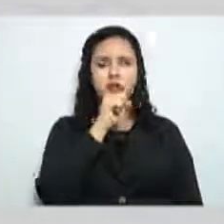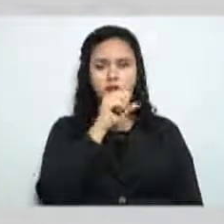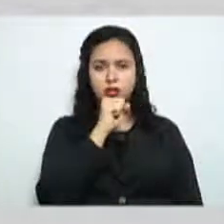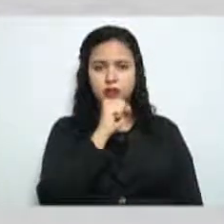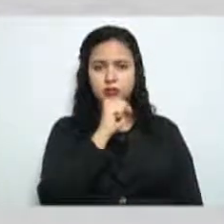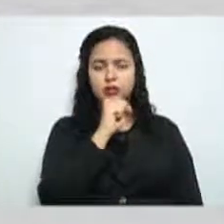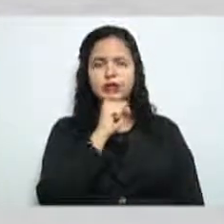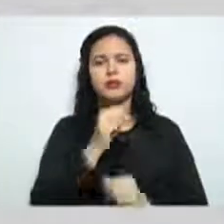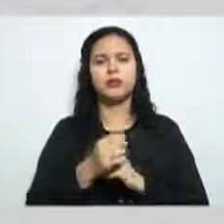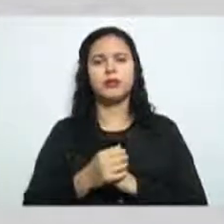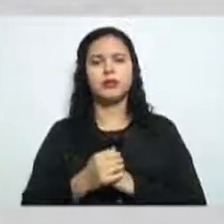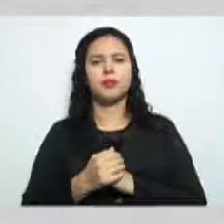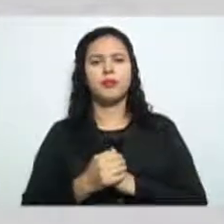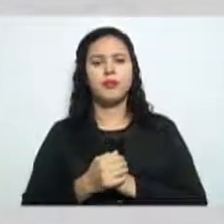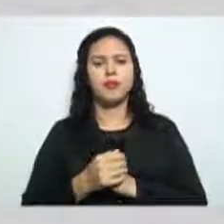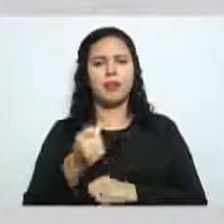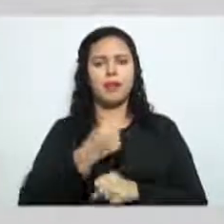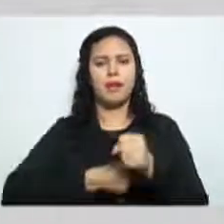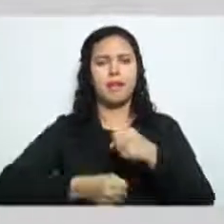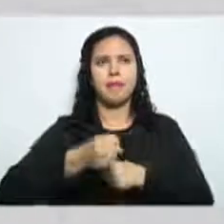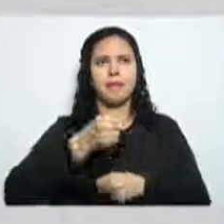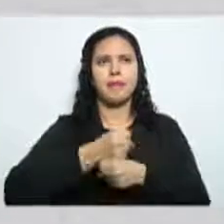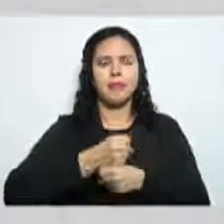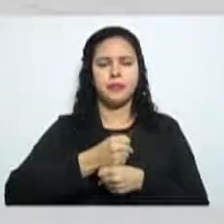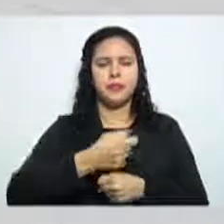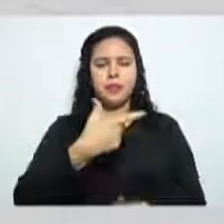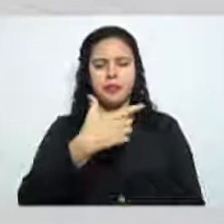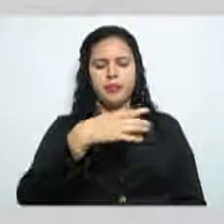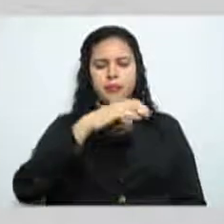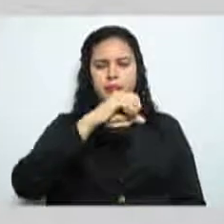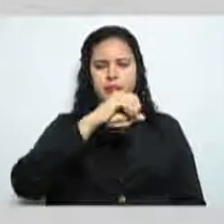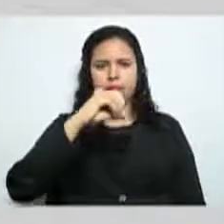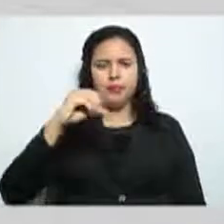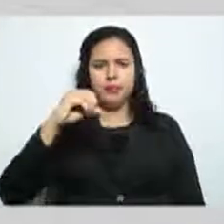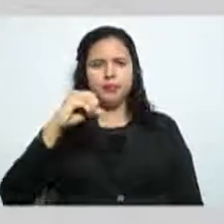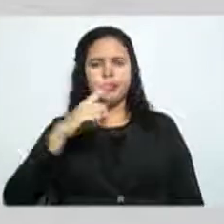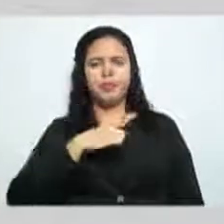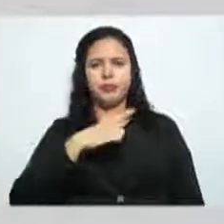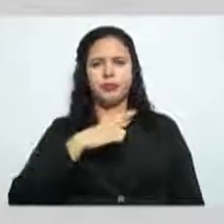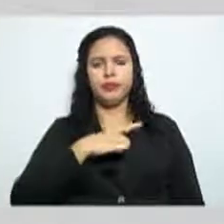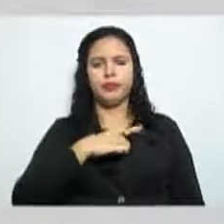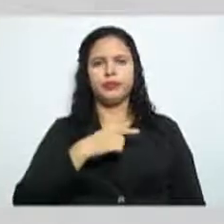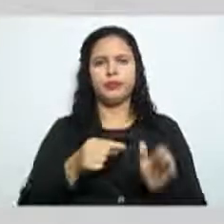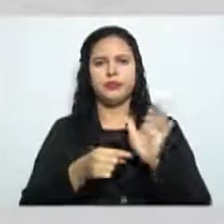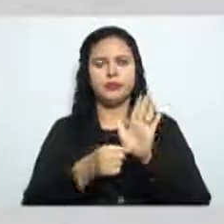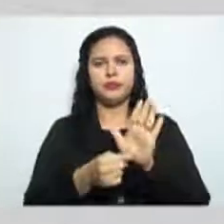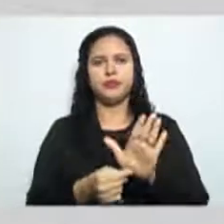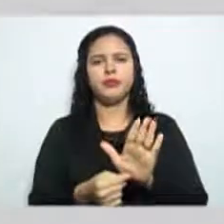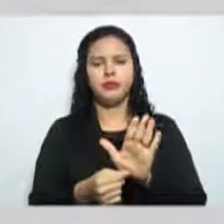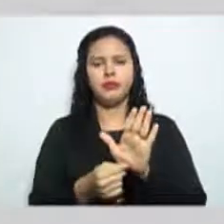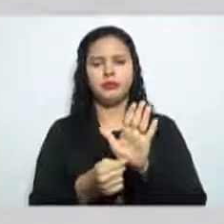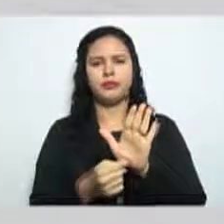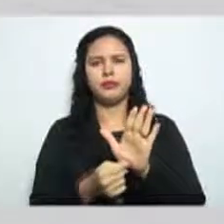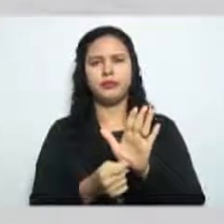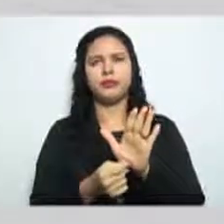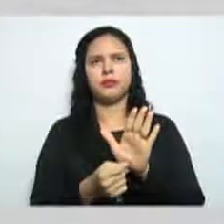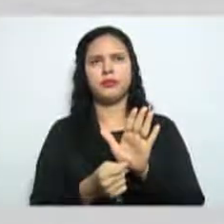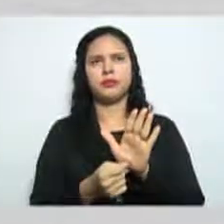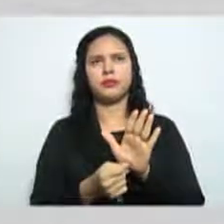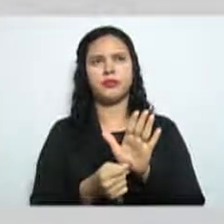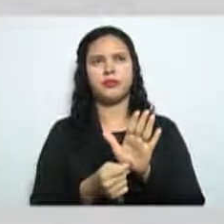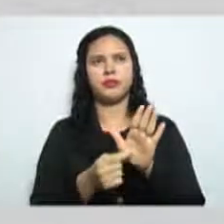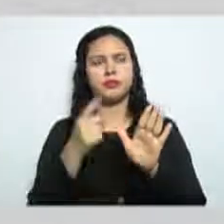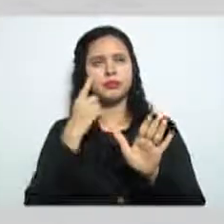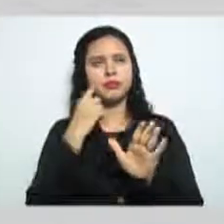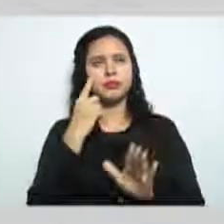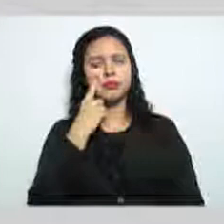muito baixo. Nos anos 2000 nós tivemos algum desenvolvimento e a gente pode traçar uma linha aqui onde o indicador daqui para